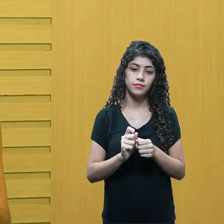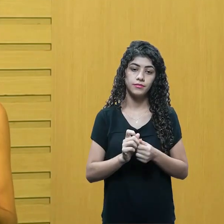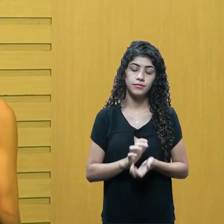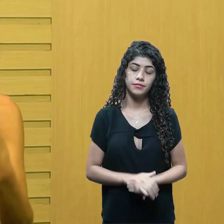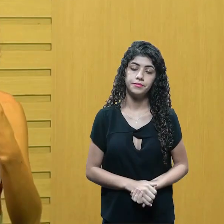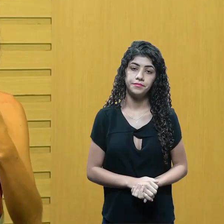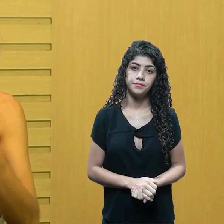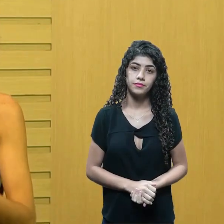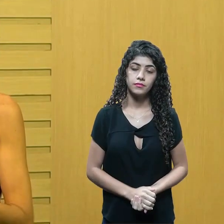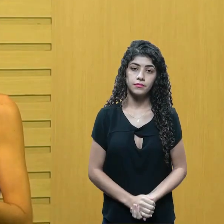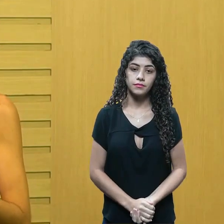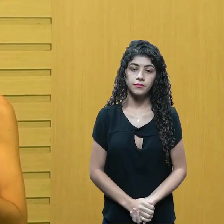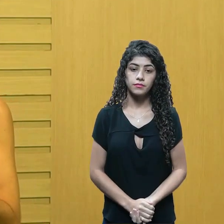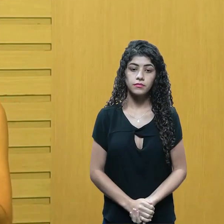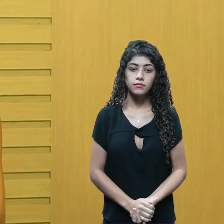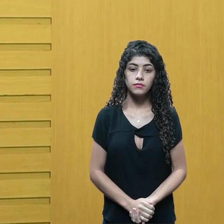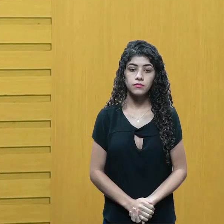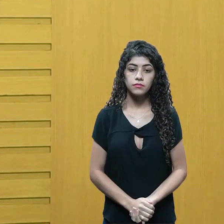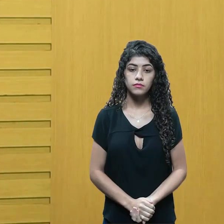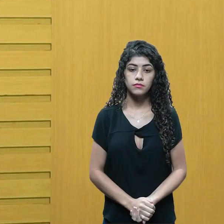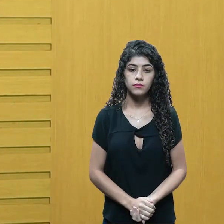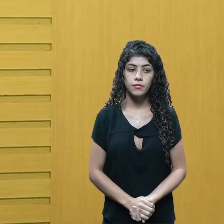as coisas, menos